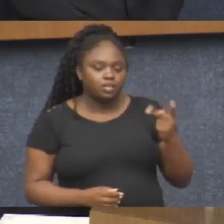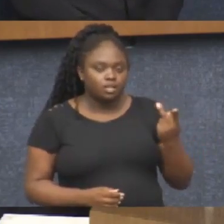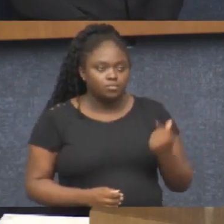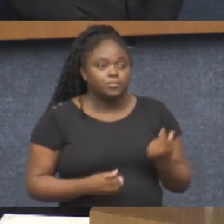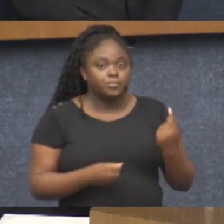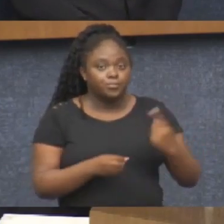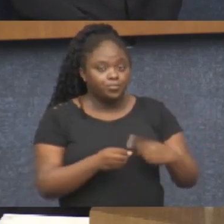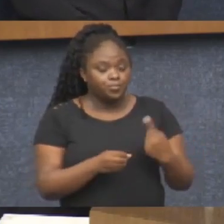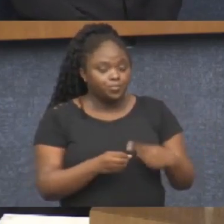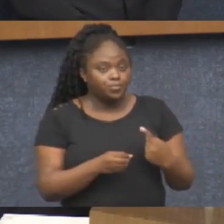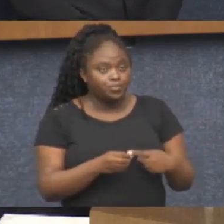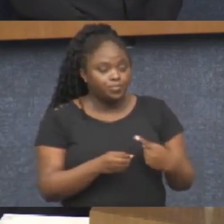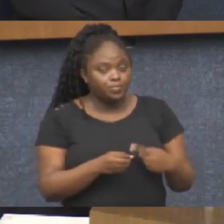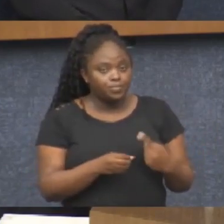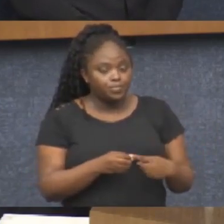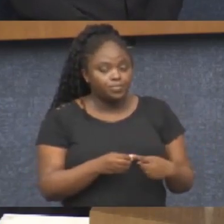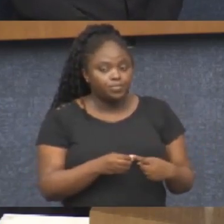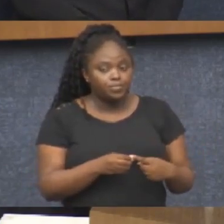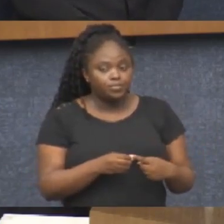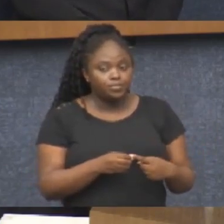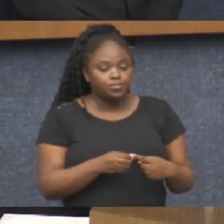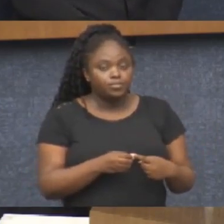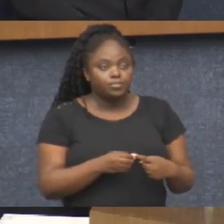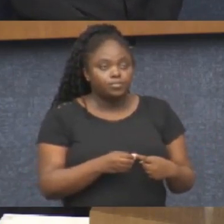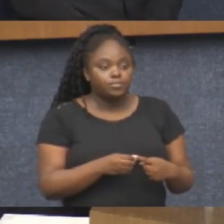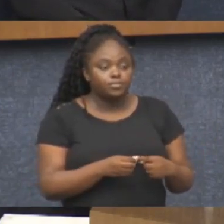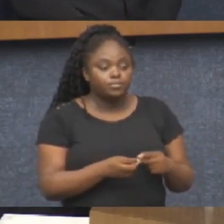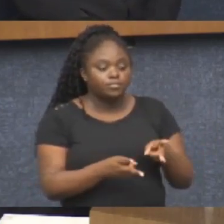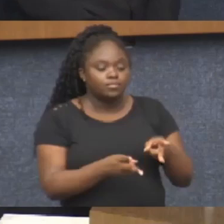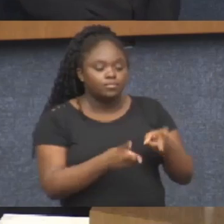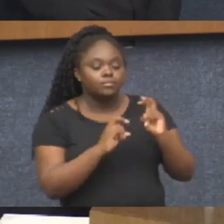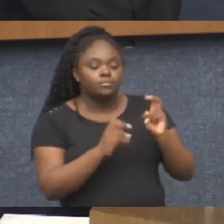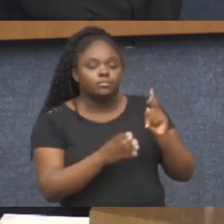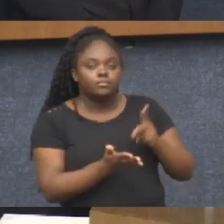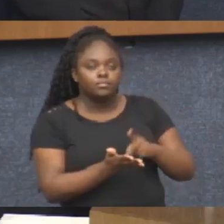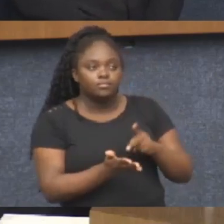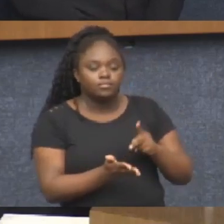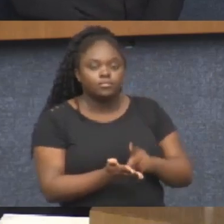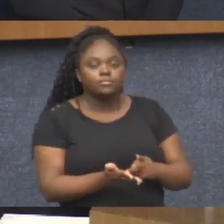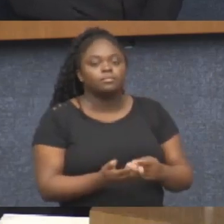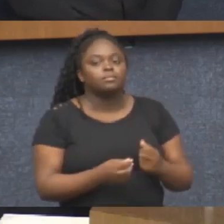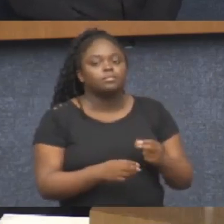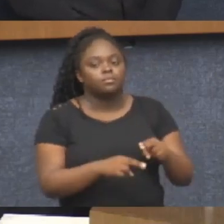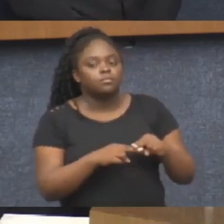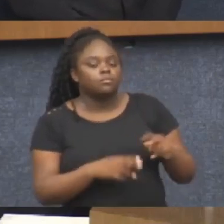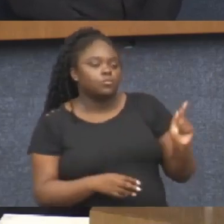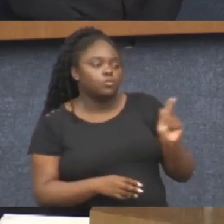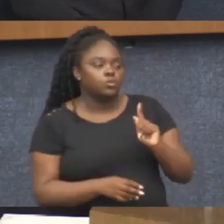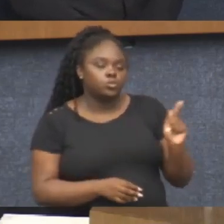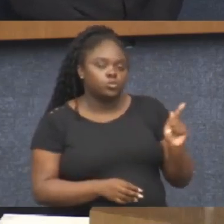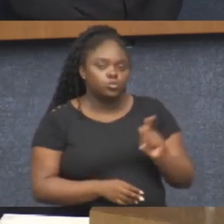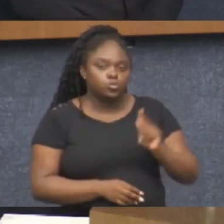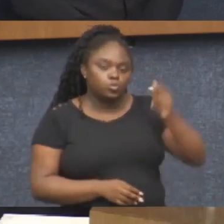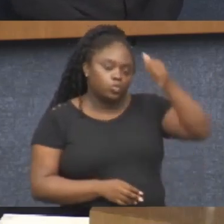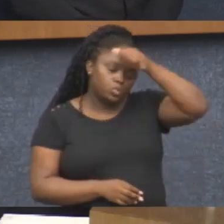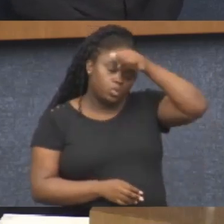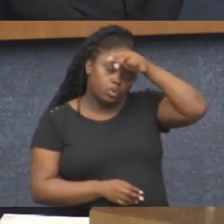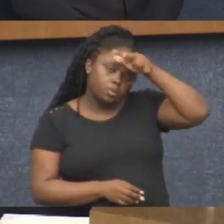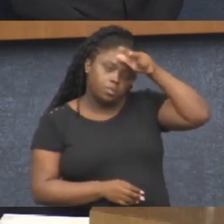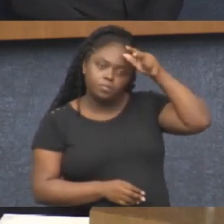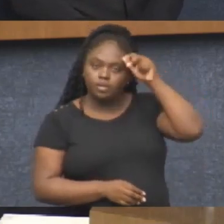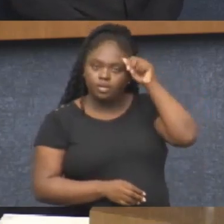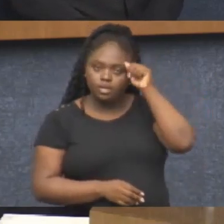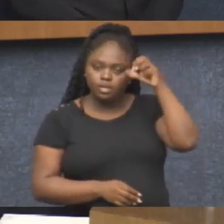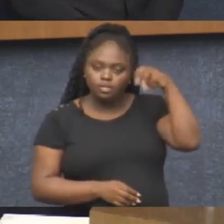Horizonte. É um município que percebeu, na verdade, através de um gestor, que é um prefeito, né, que é